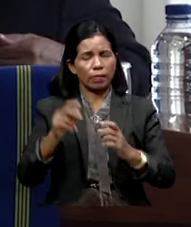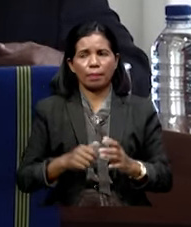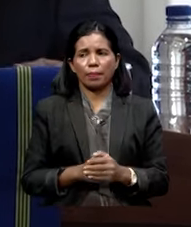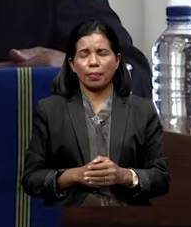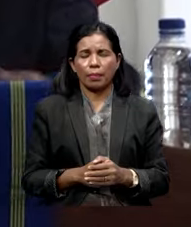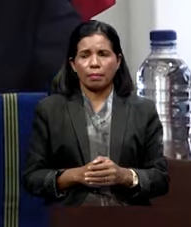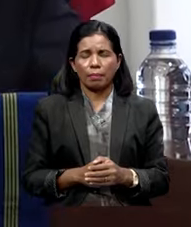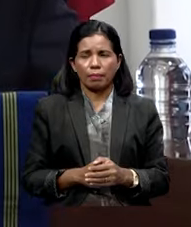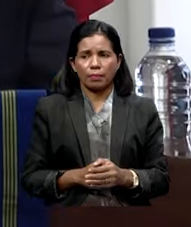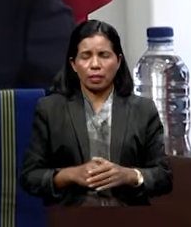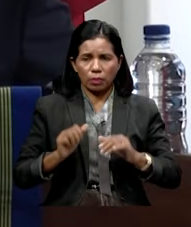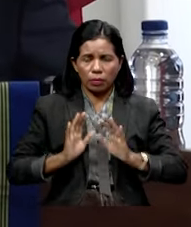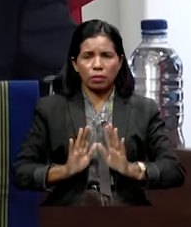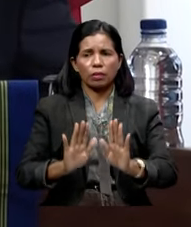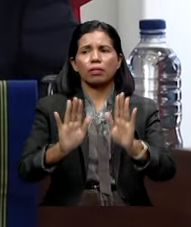Macá, Dudu,